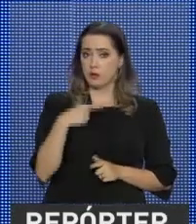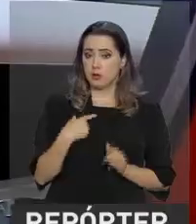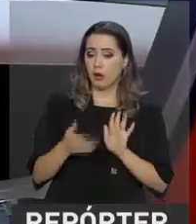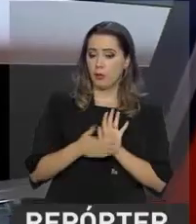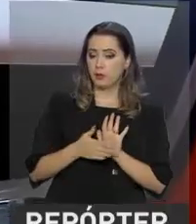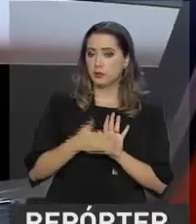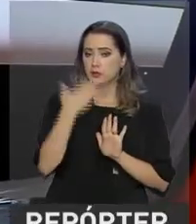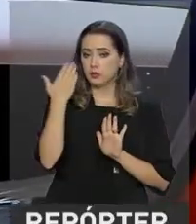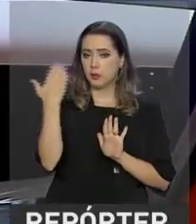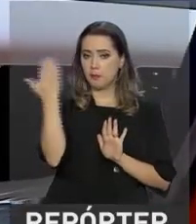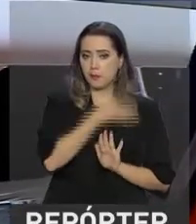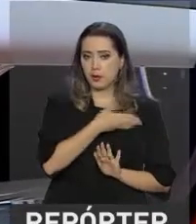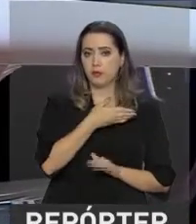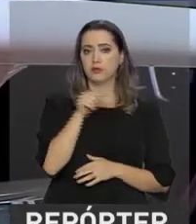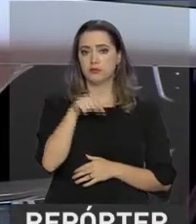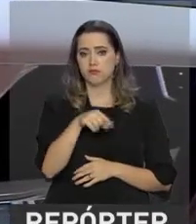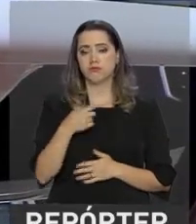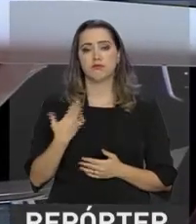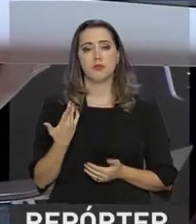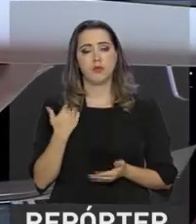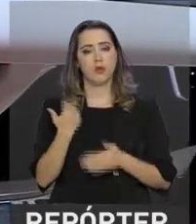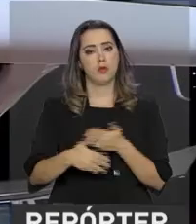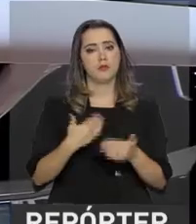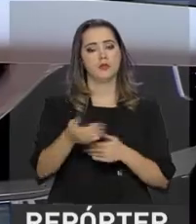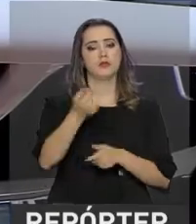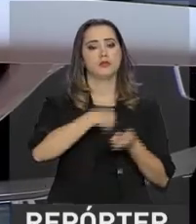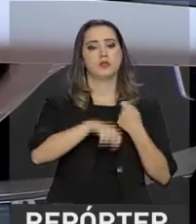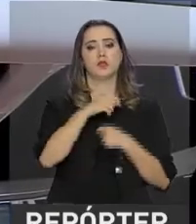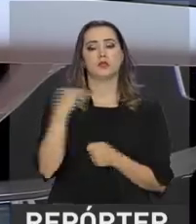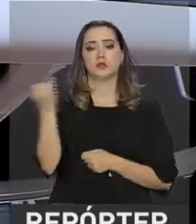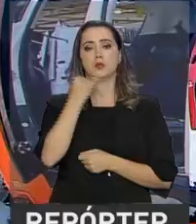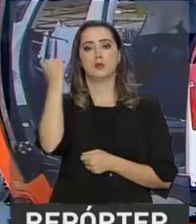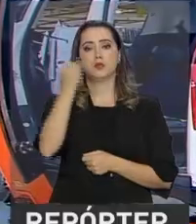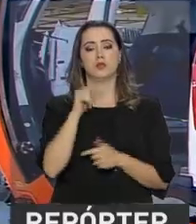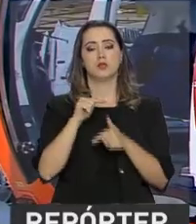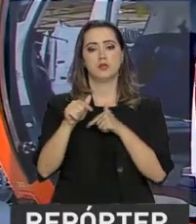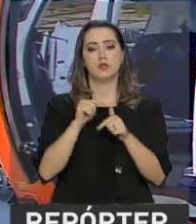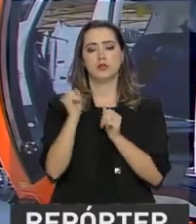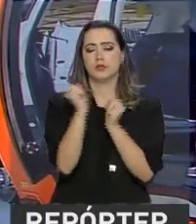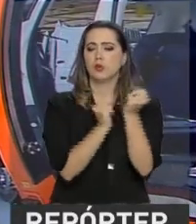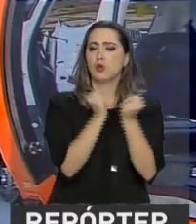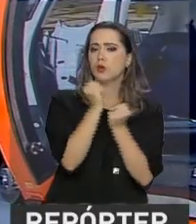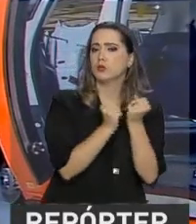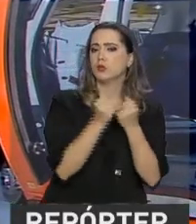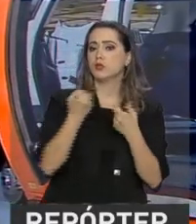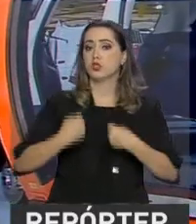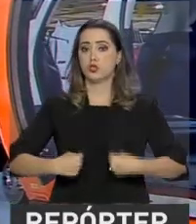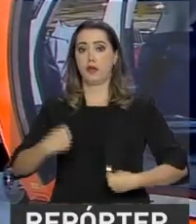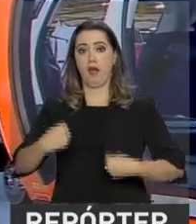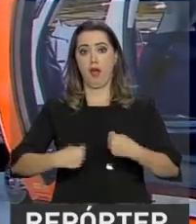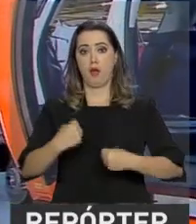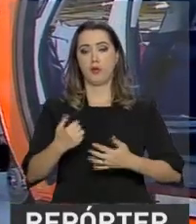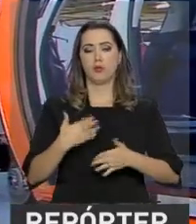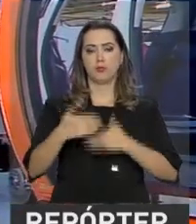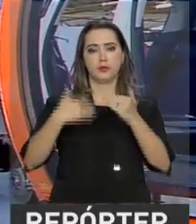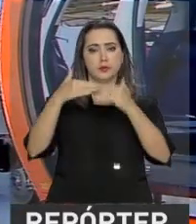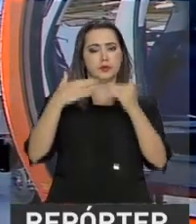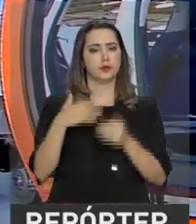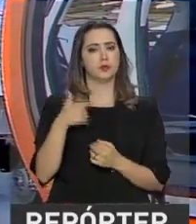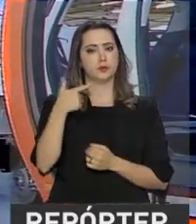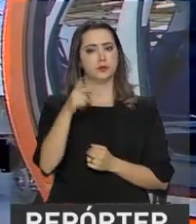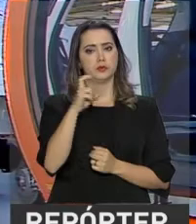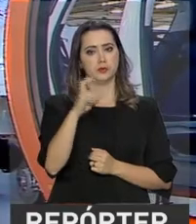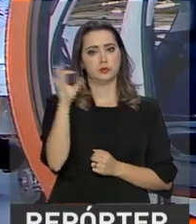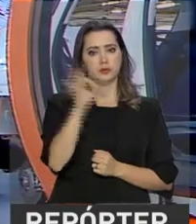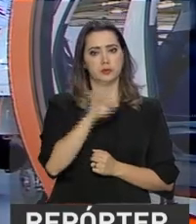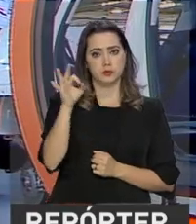como exemplo dos avanços econômicos o presidente destacou a reação da indústria automobilística que subiu 25 por cento